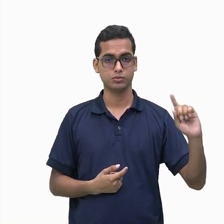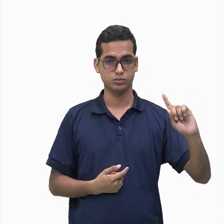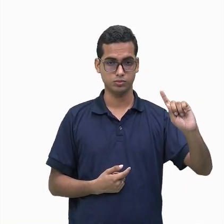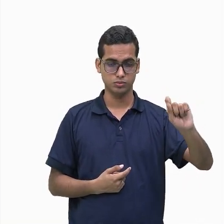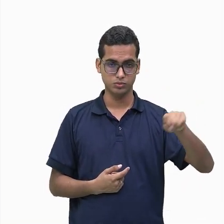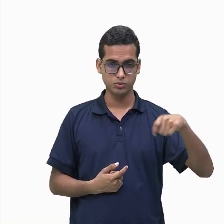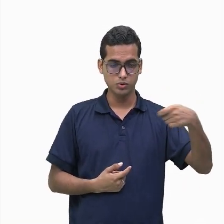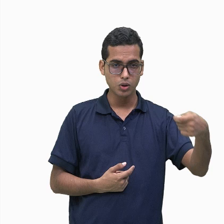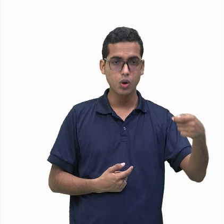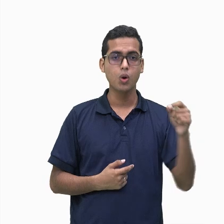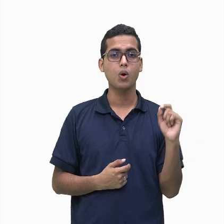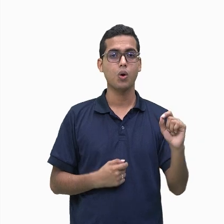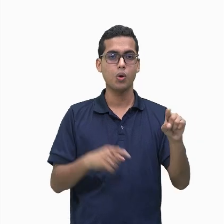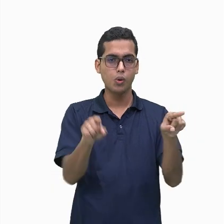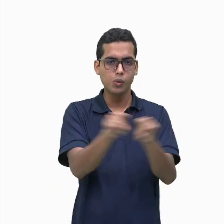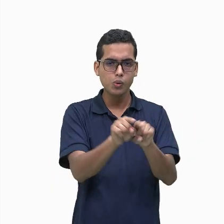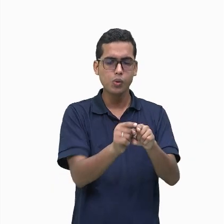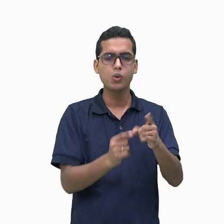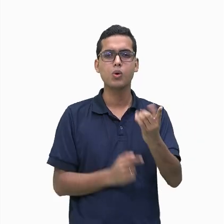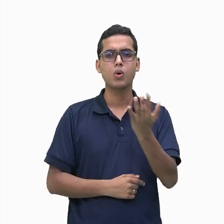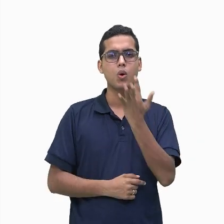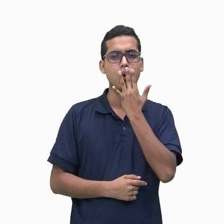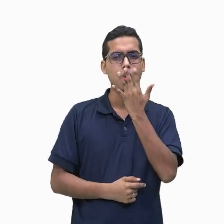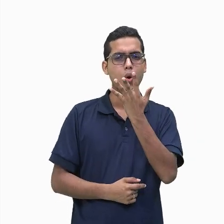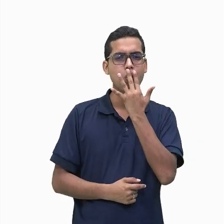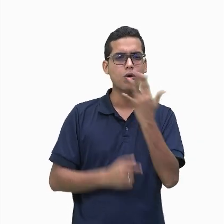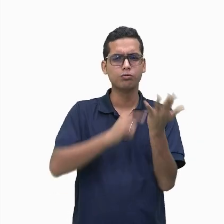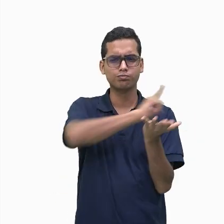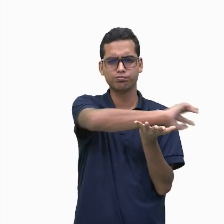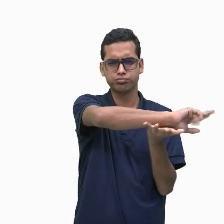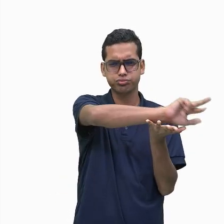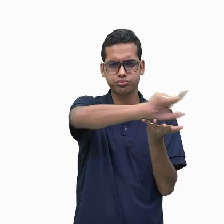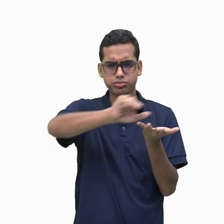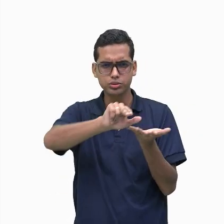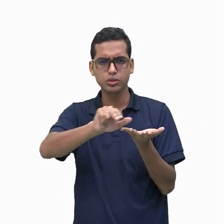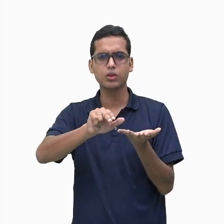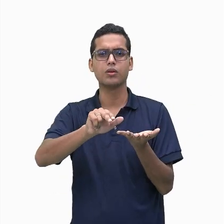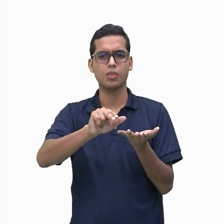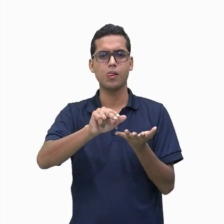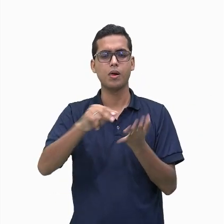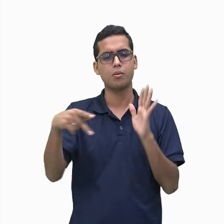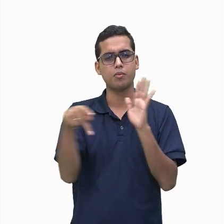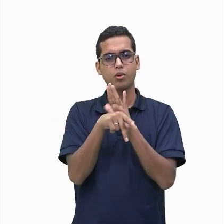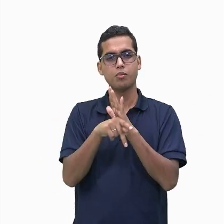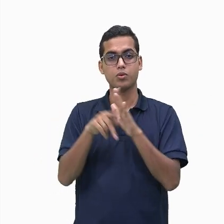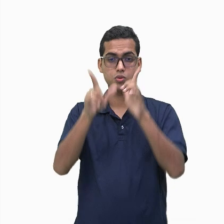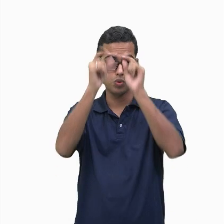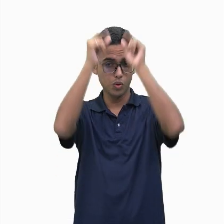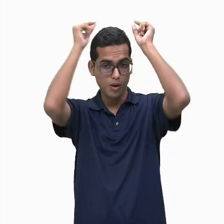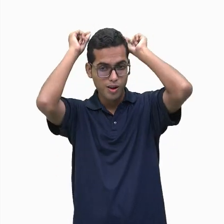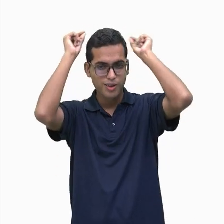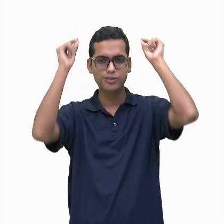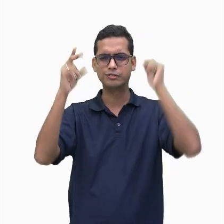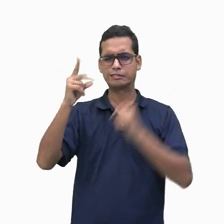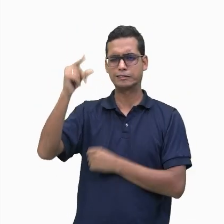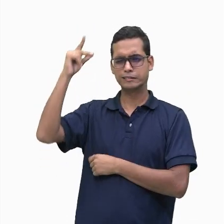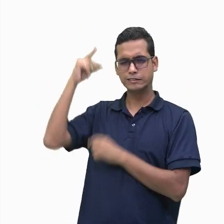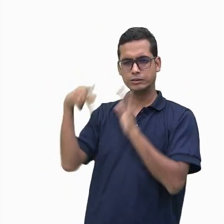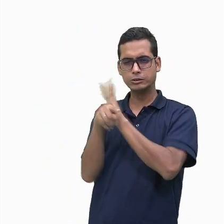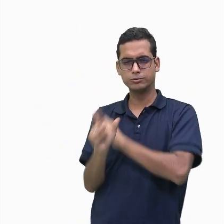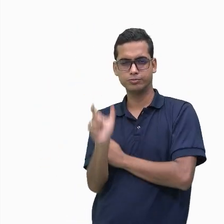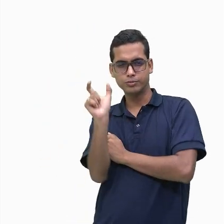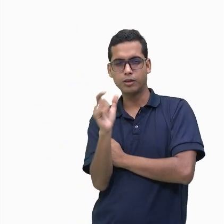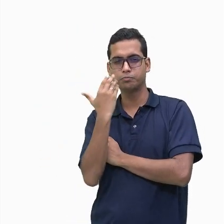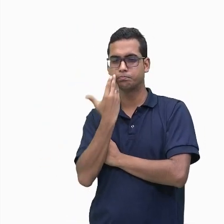grego antigo, poli, e muitos, né? Então quer dizer muitas cores. Nós temos a monocromia,